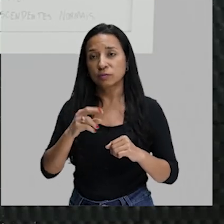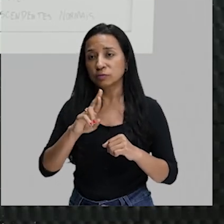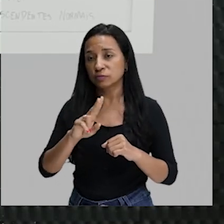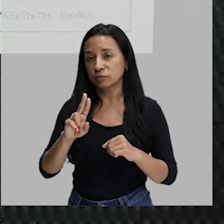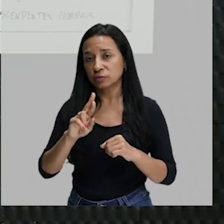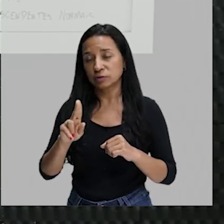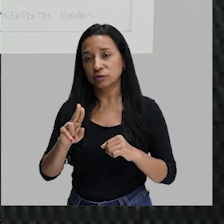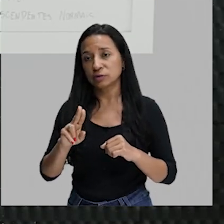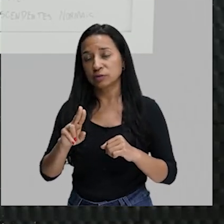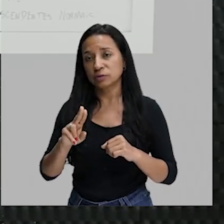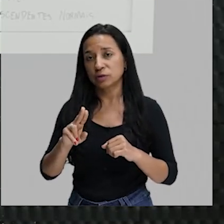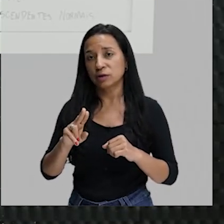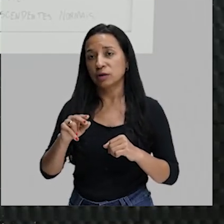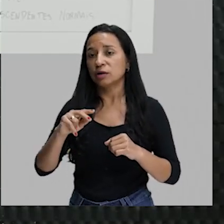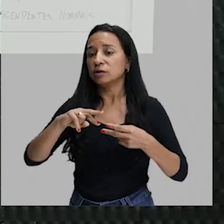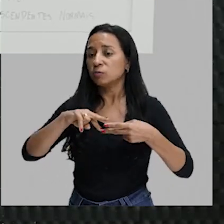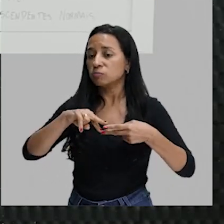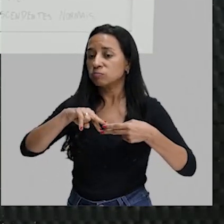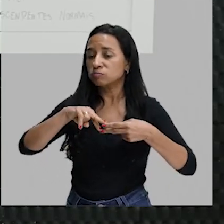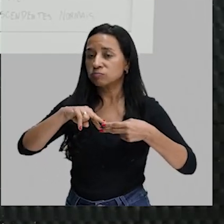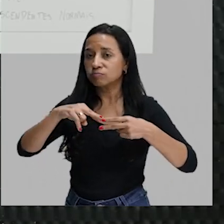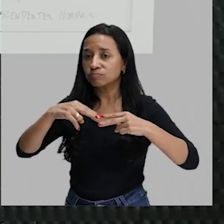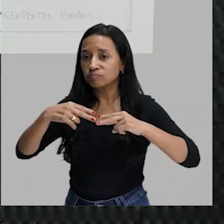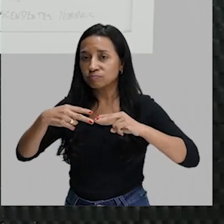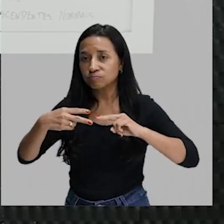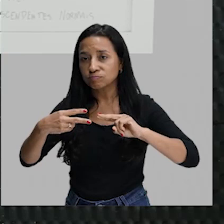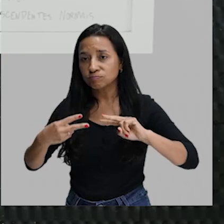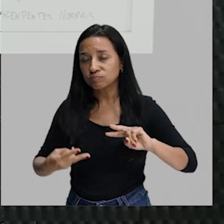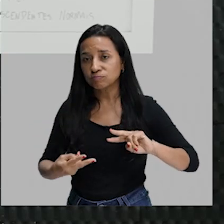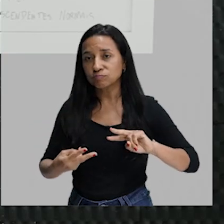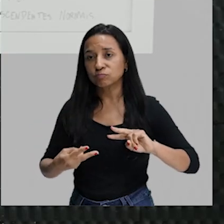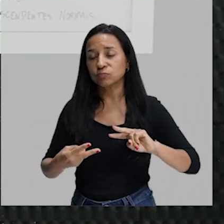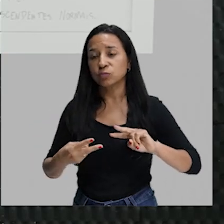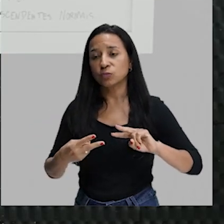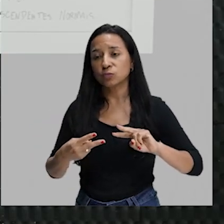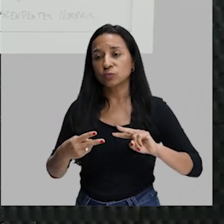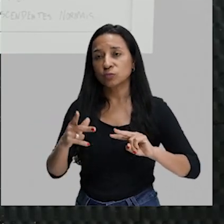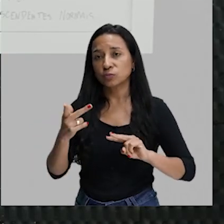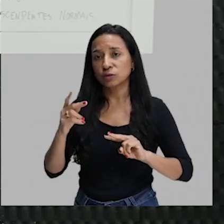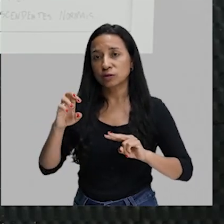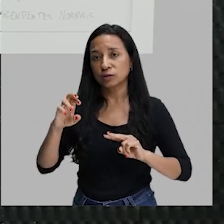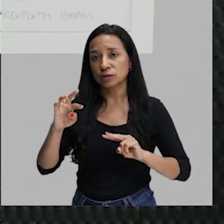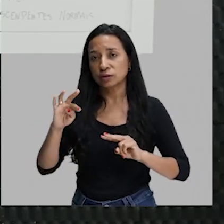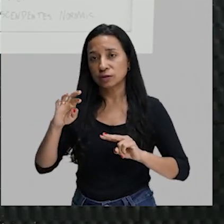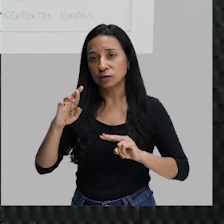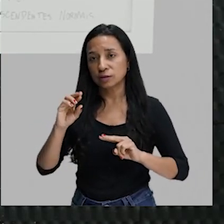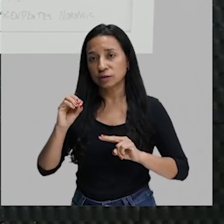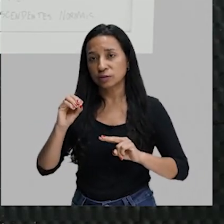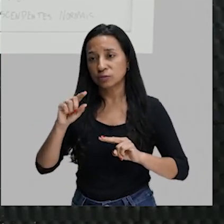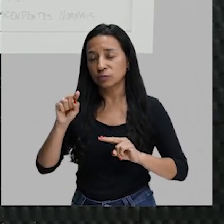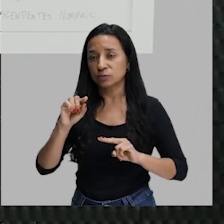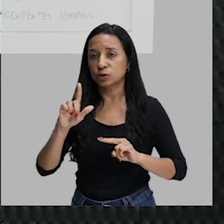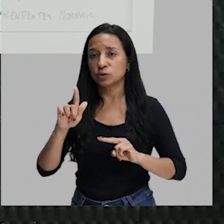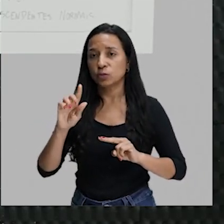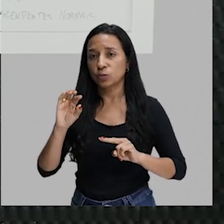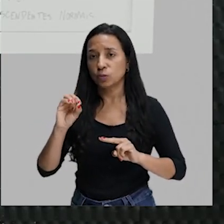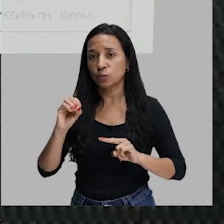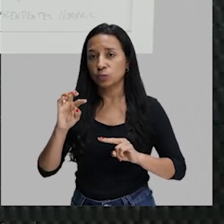heterozigoto, pessoal, certo? Os pais são heterozigoto. Então, agora eu descobri